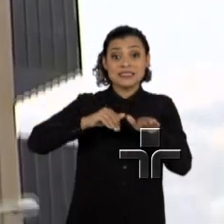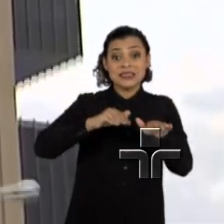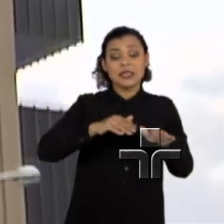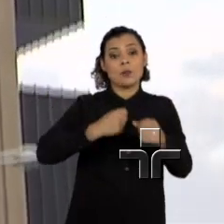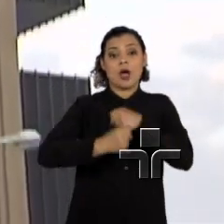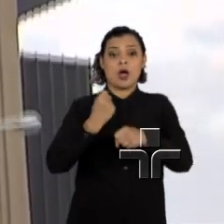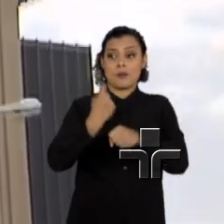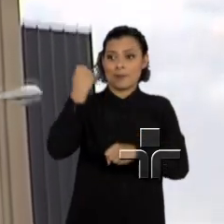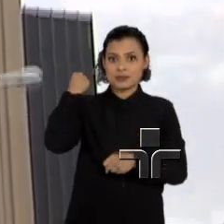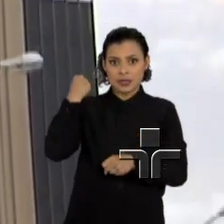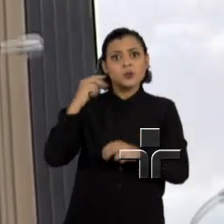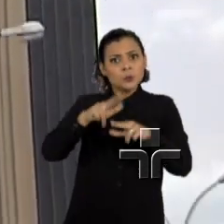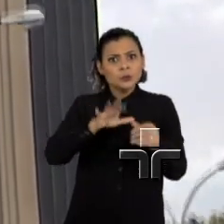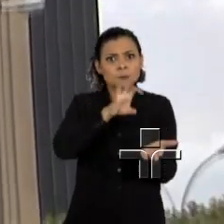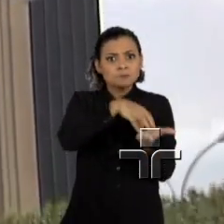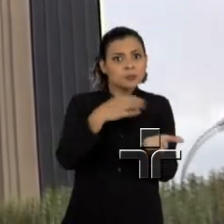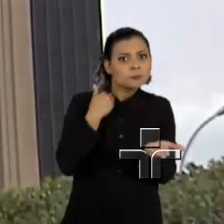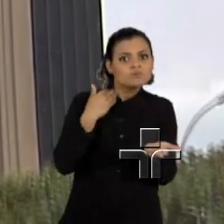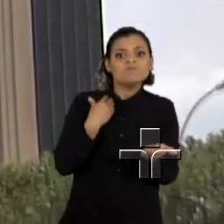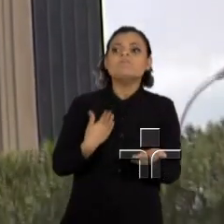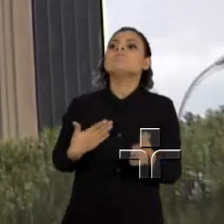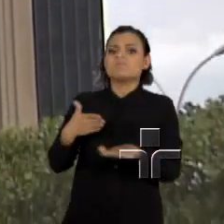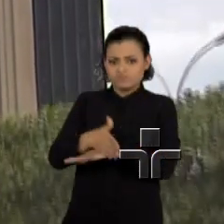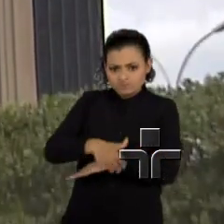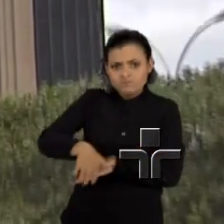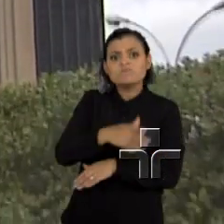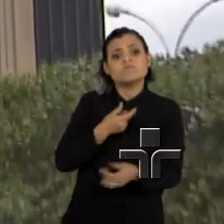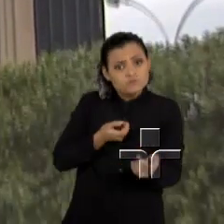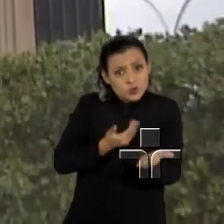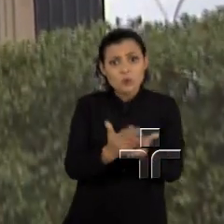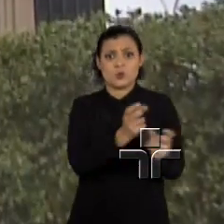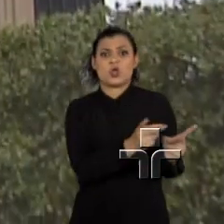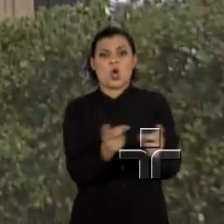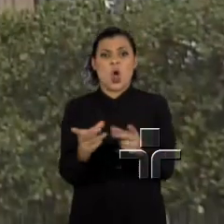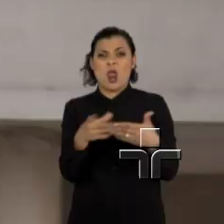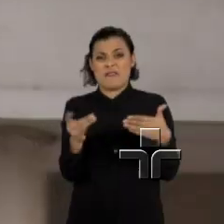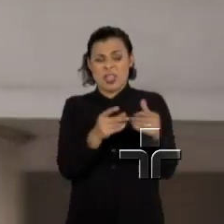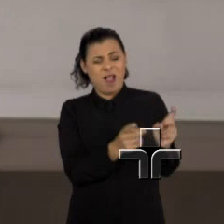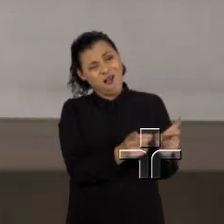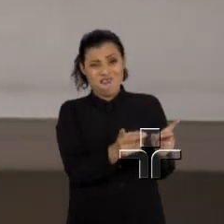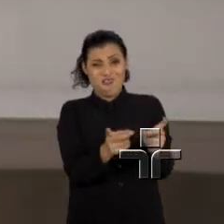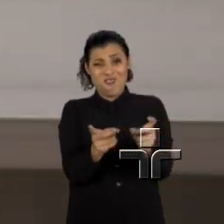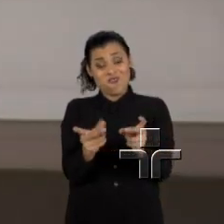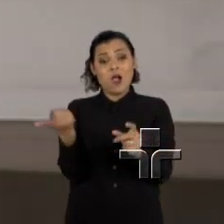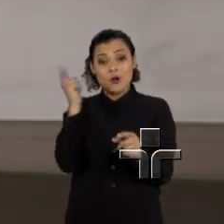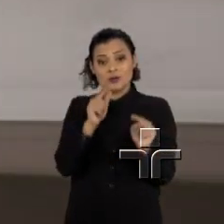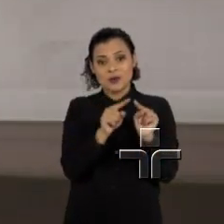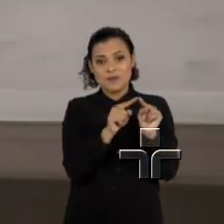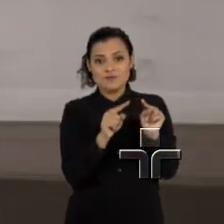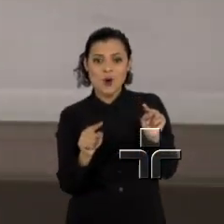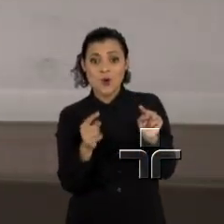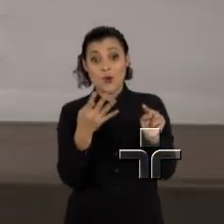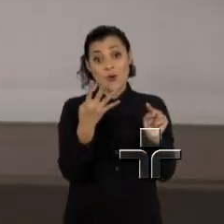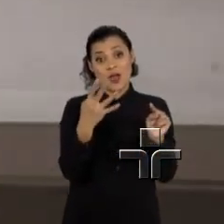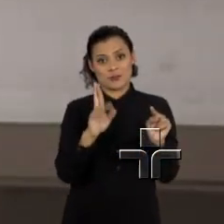Foi aí que o Banco Central entrou no mercado e começou a vender dólares até que a cotação chegou aos R$